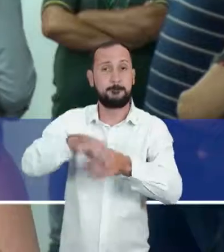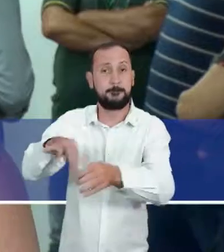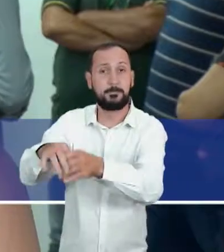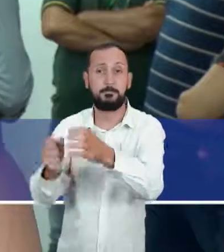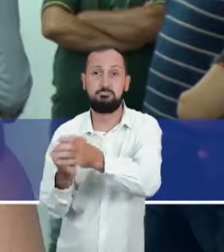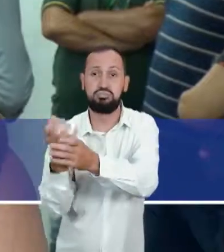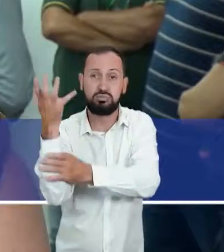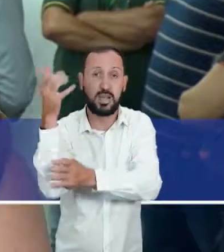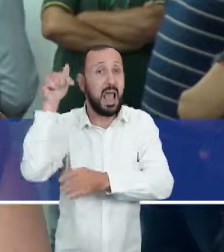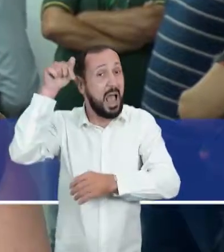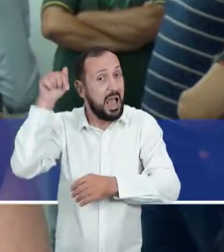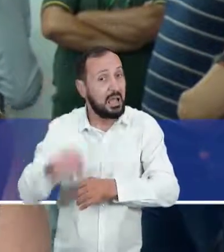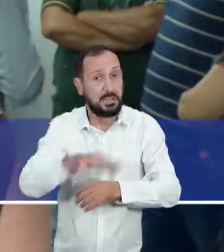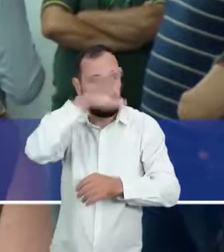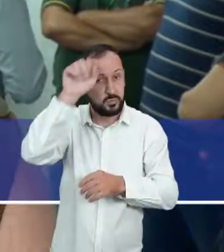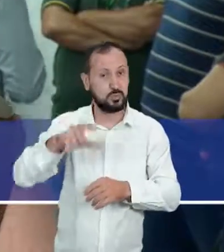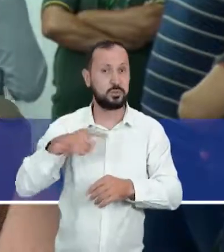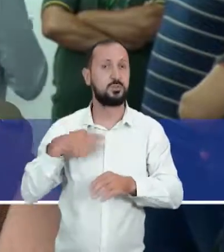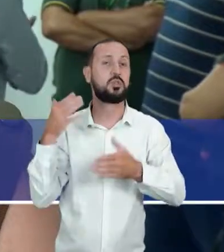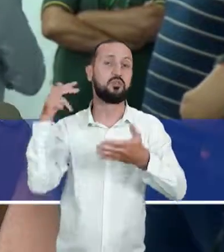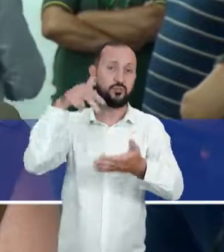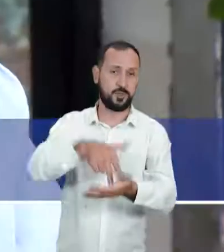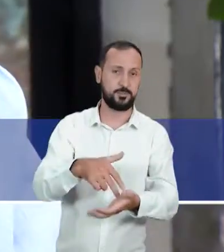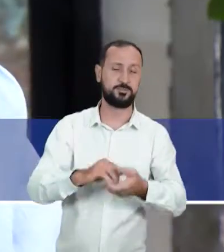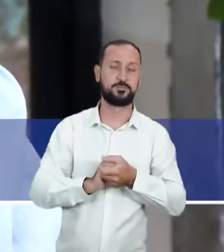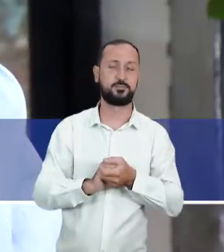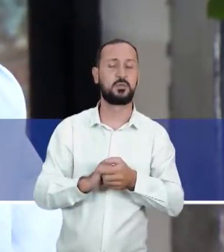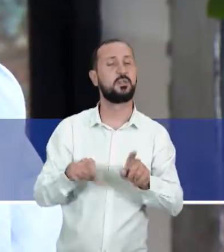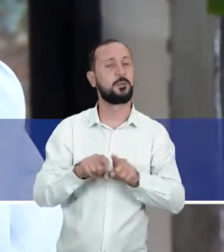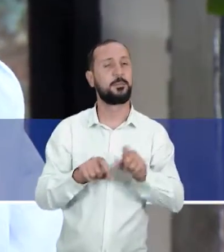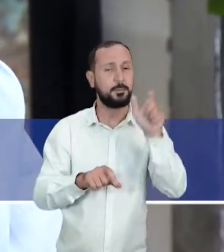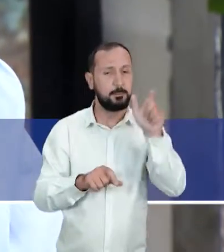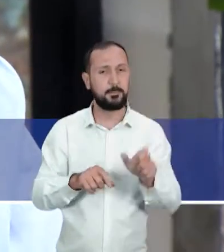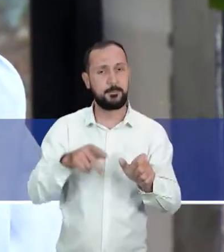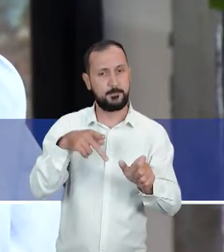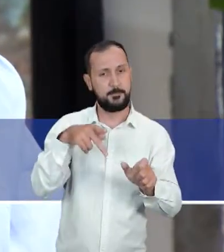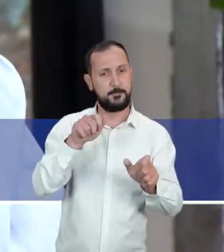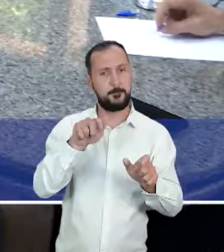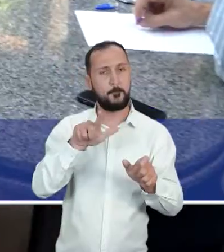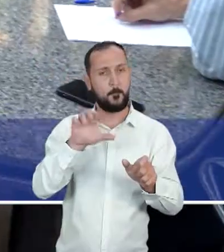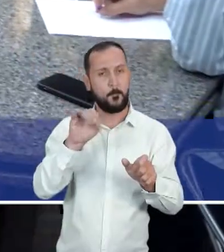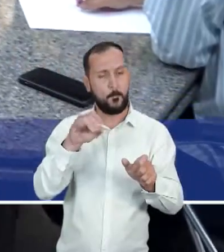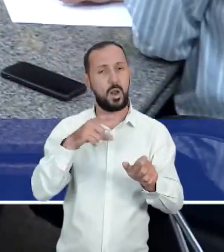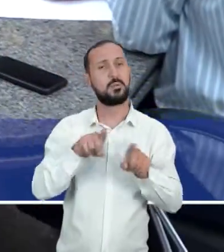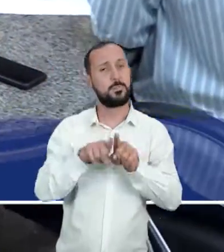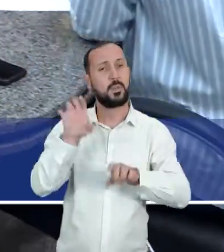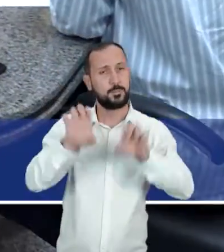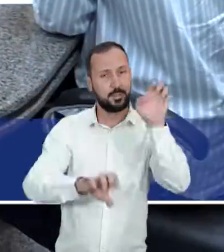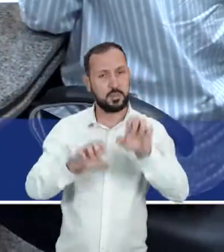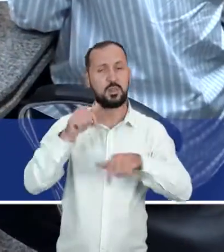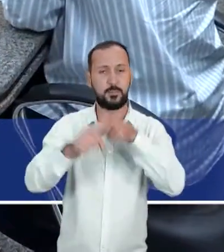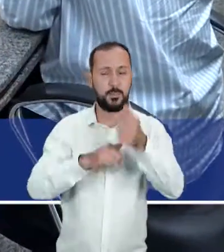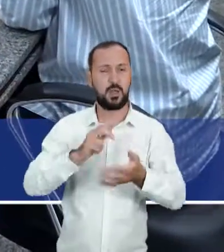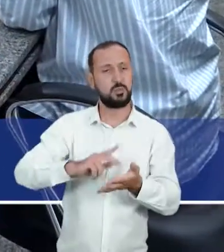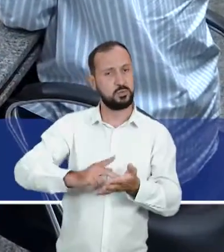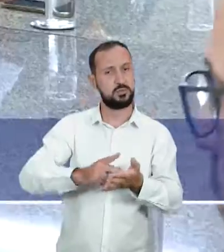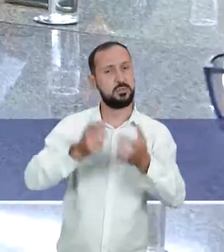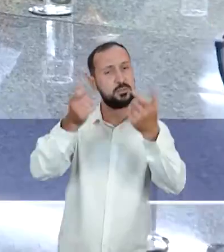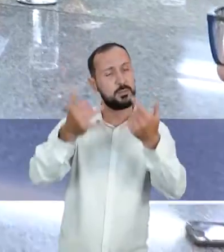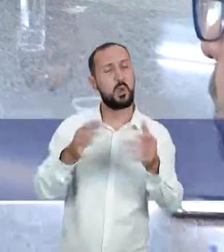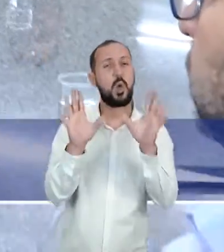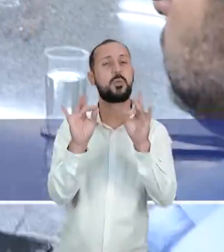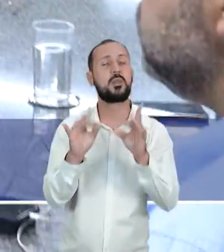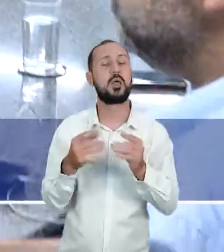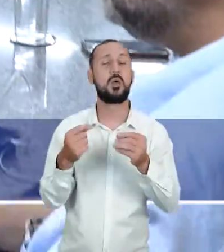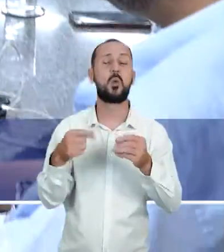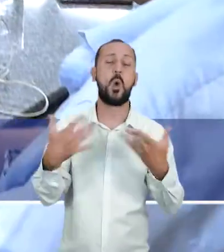as plantações, e isso que nos trouxe até aqui. Paulo Benites também é empresário da erva mate e atua no sindicato. Ele